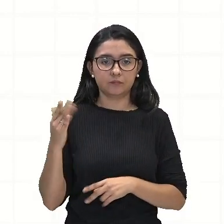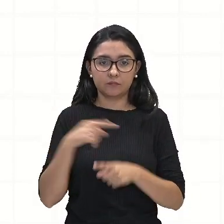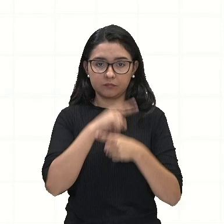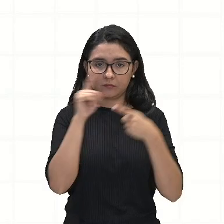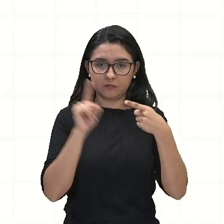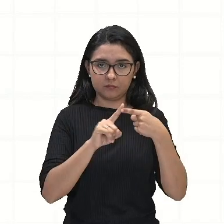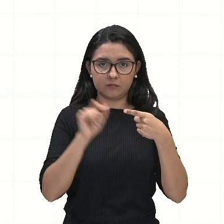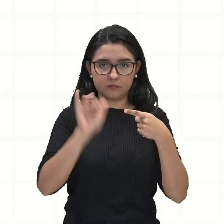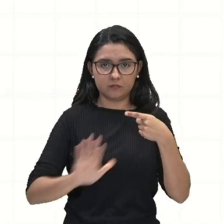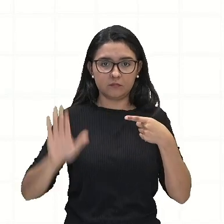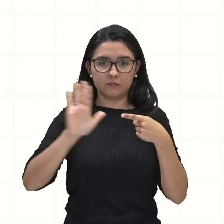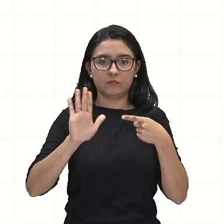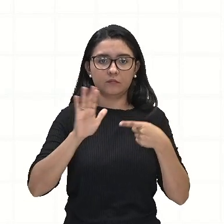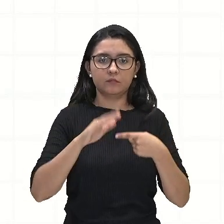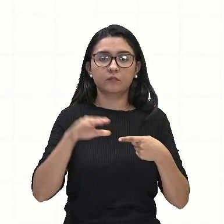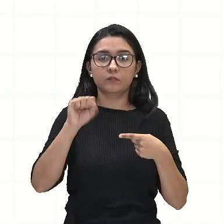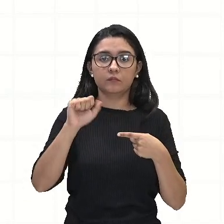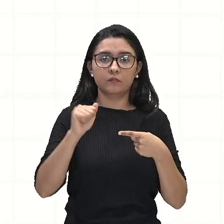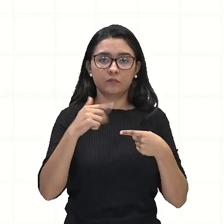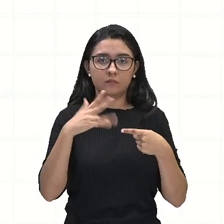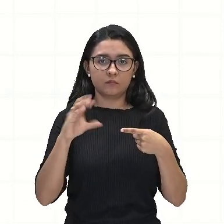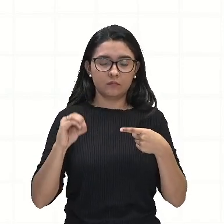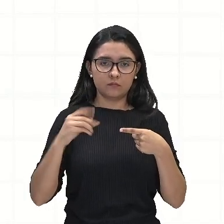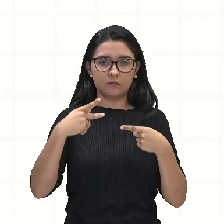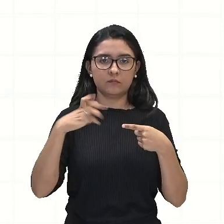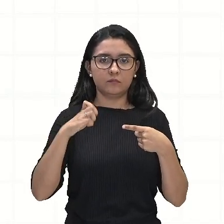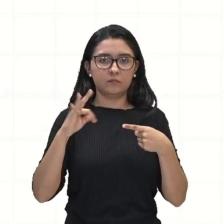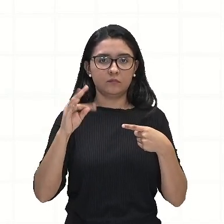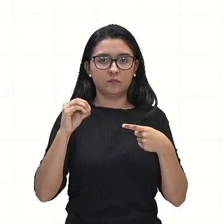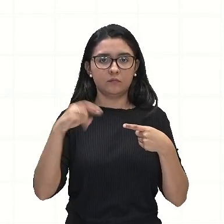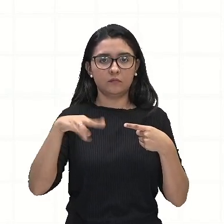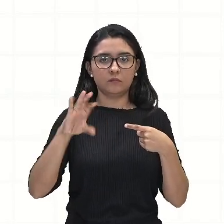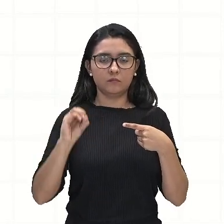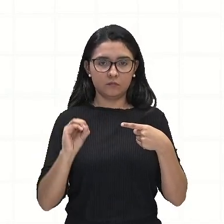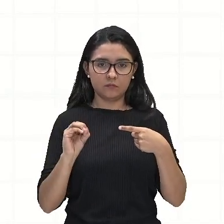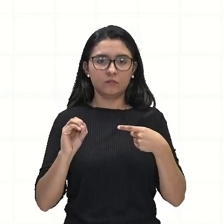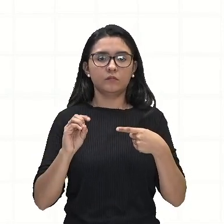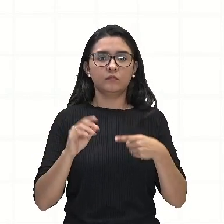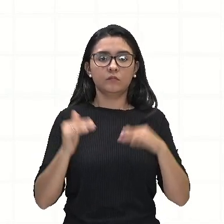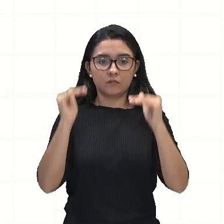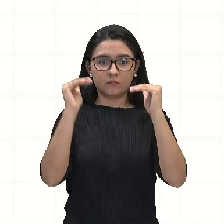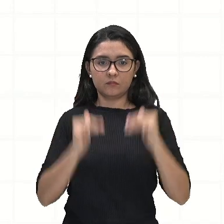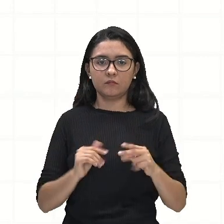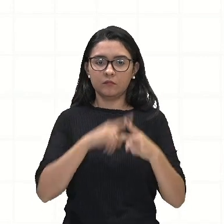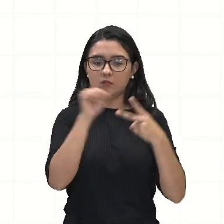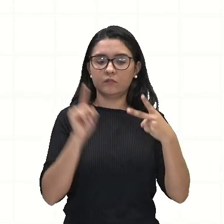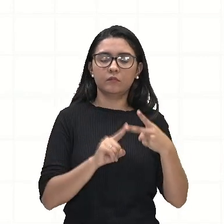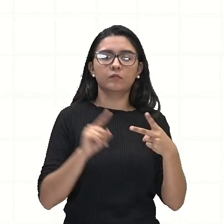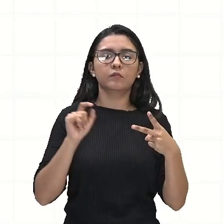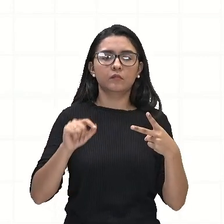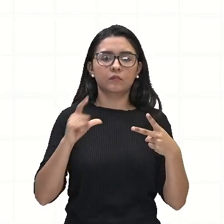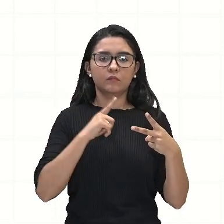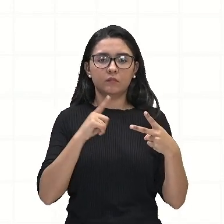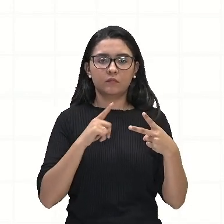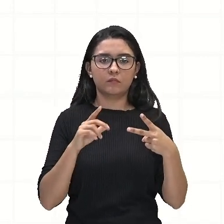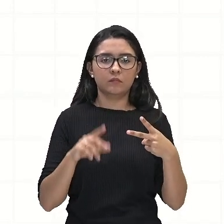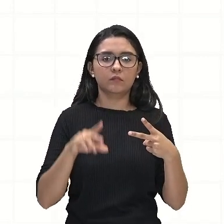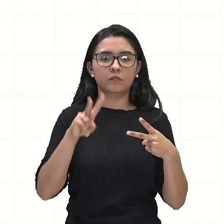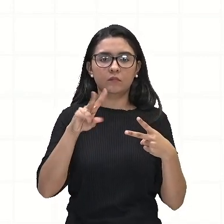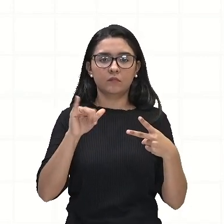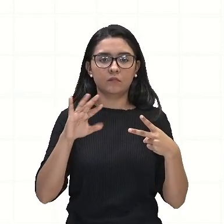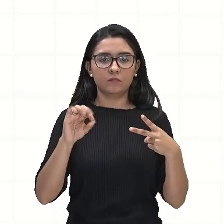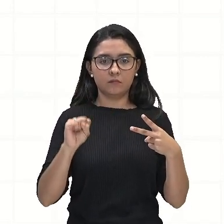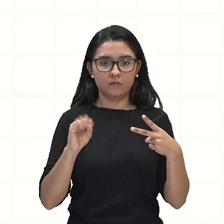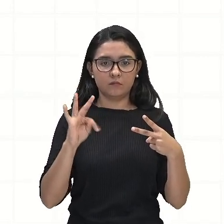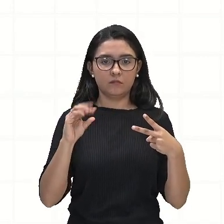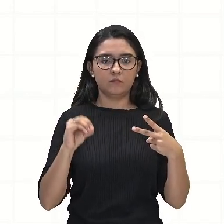Basílica de São Petrônio, que foi feita por Vignola. Abaixo, eu tenho aqui, nessa imagem aqui, ó,